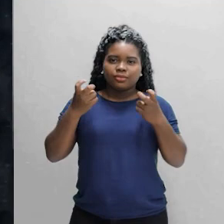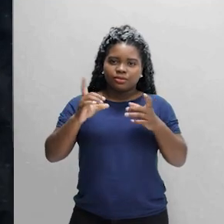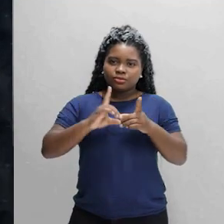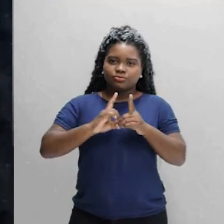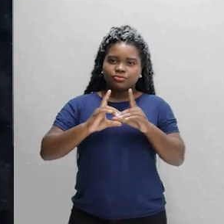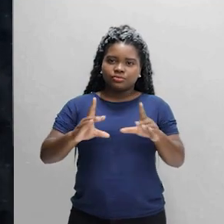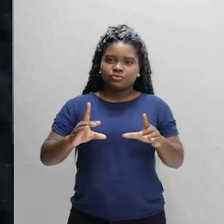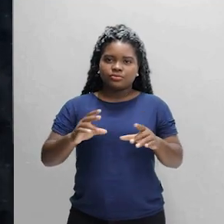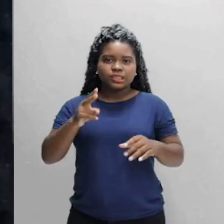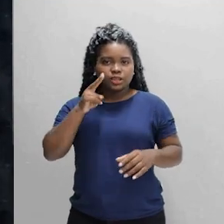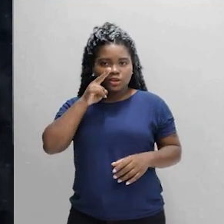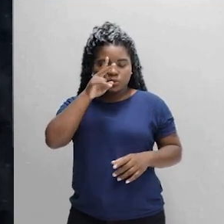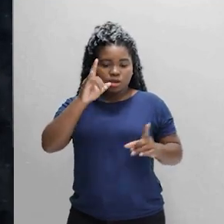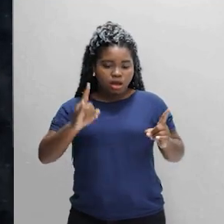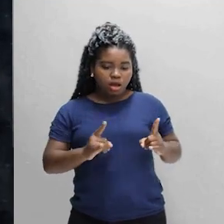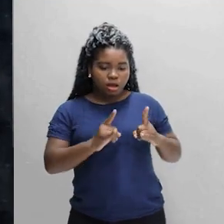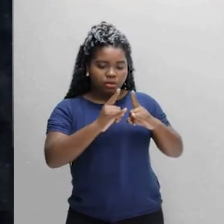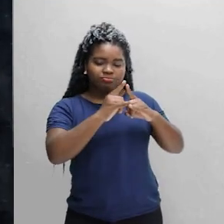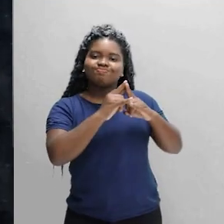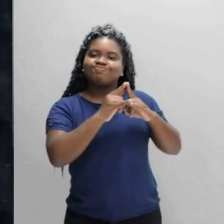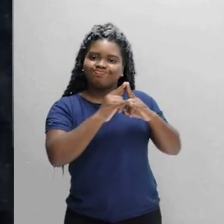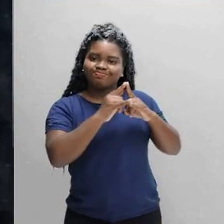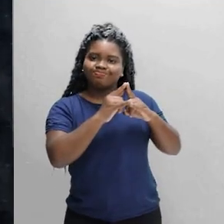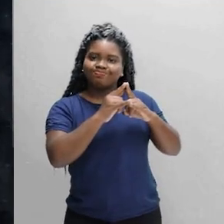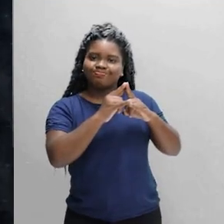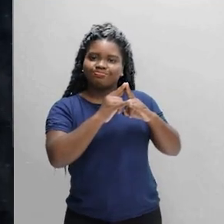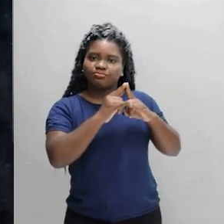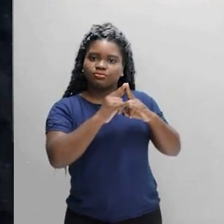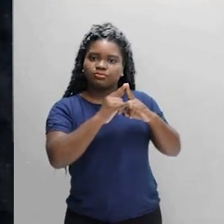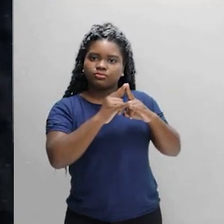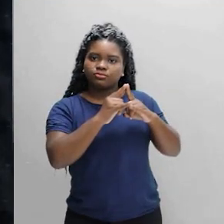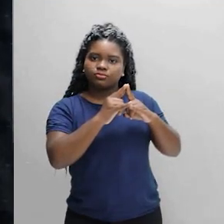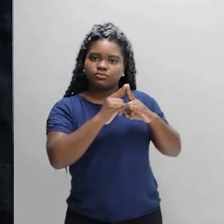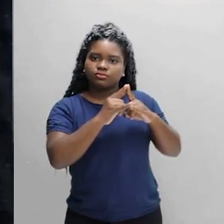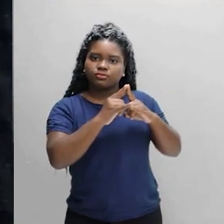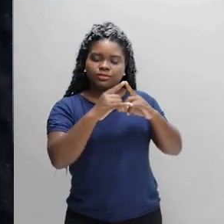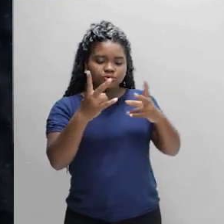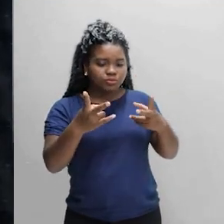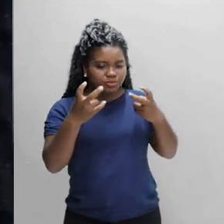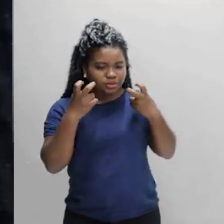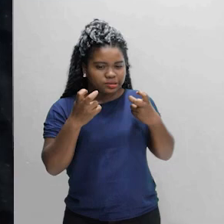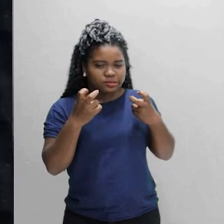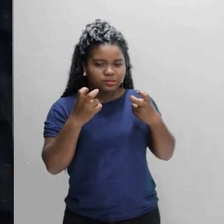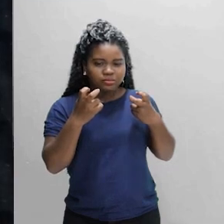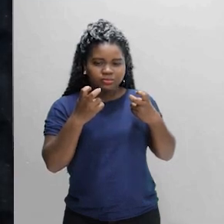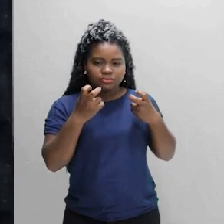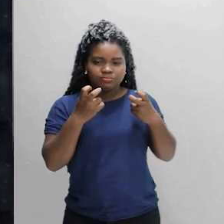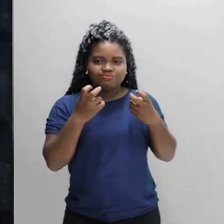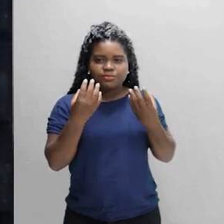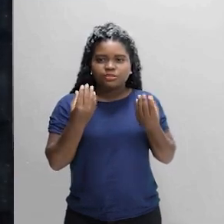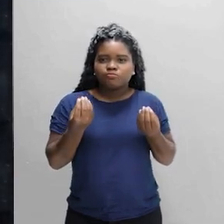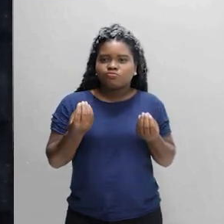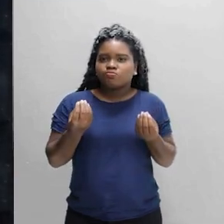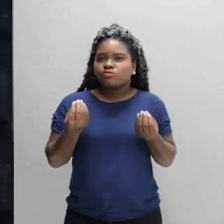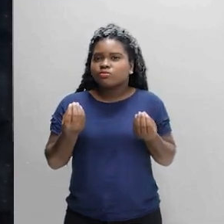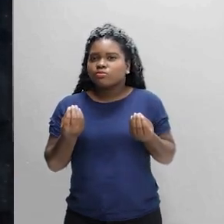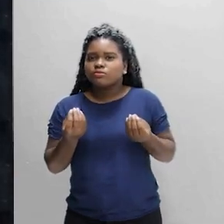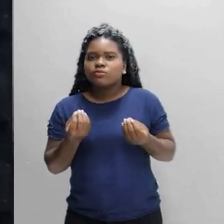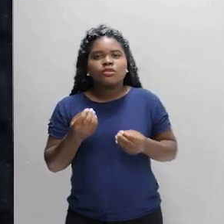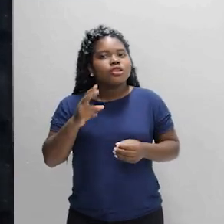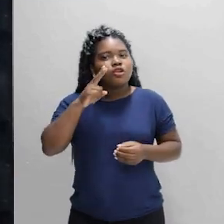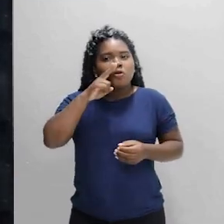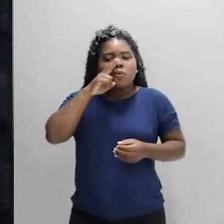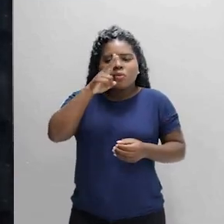um arranjo institucional. Ele tem uma visão muito menos romântica do que aquela ideia de que o poder emana